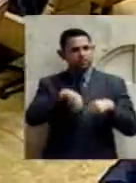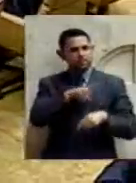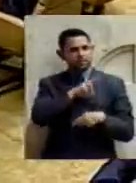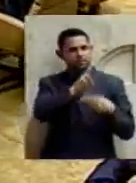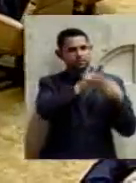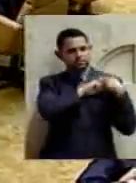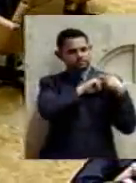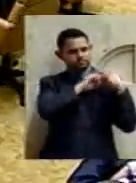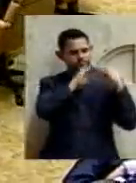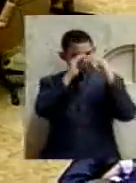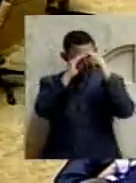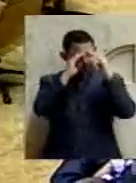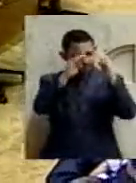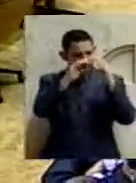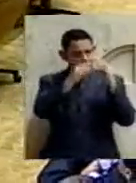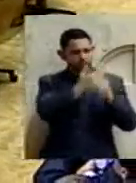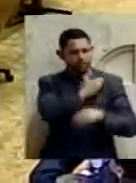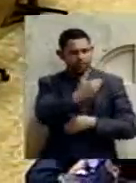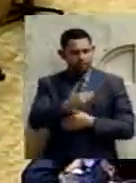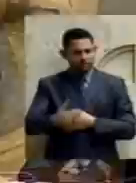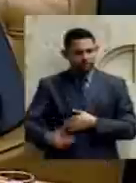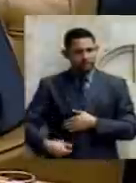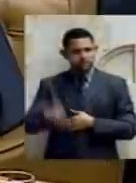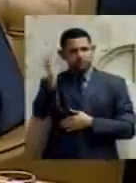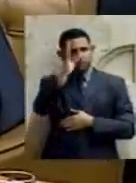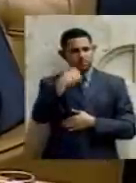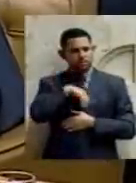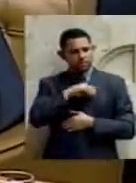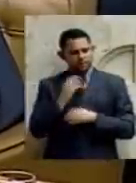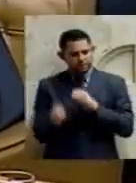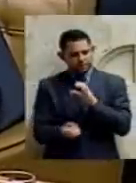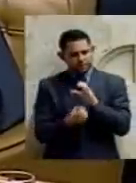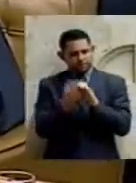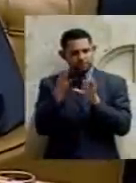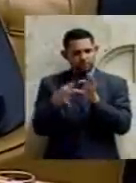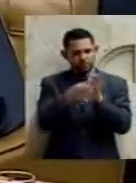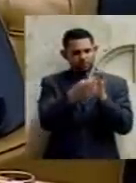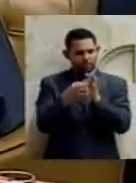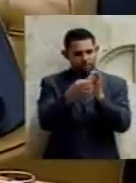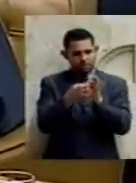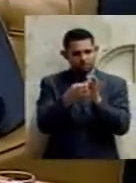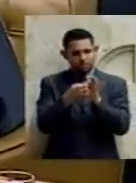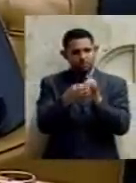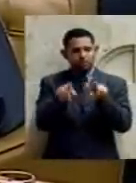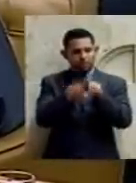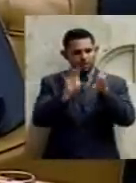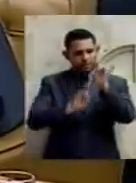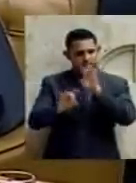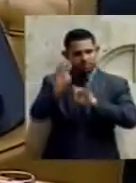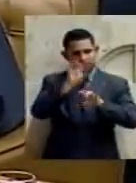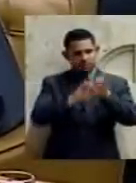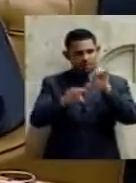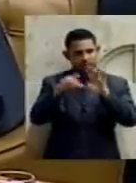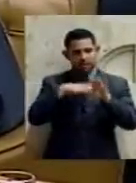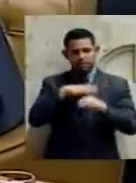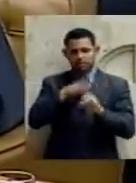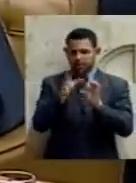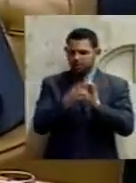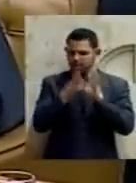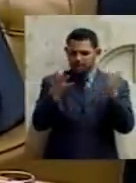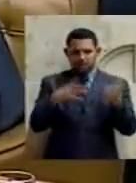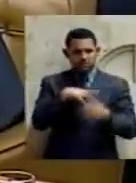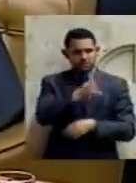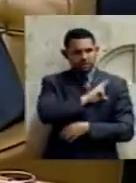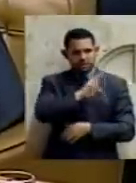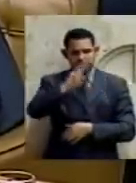no respeito às autoridades do Estado, na consolidação do federalismo e, em especial, na crença nas instituições